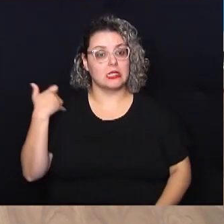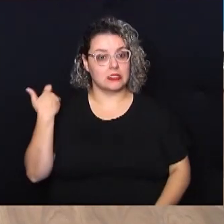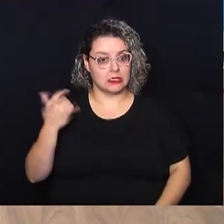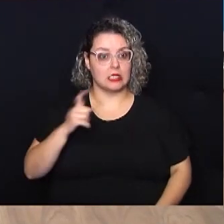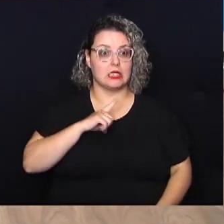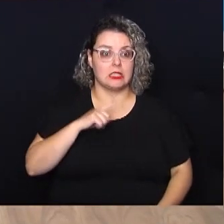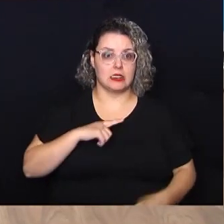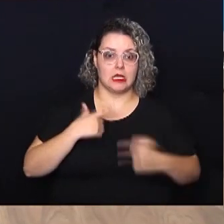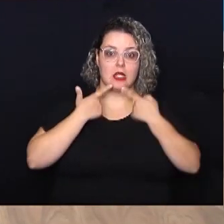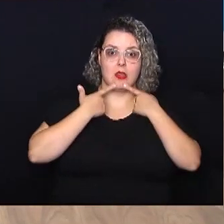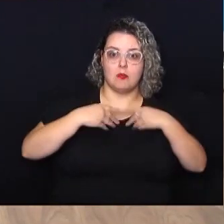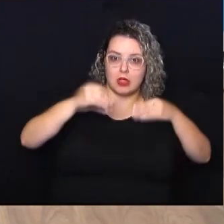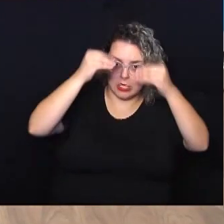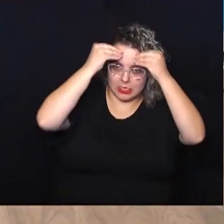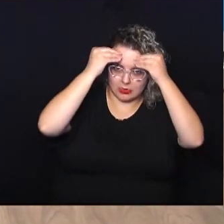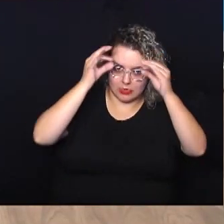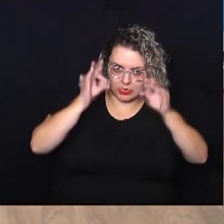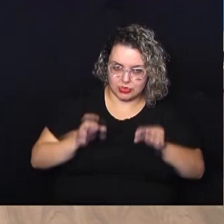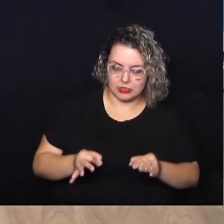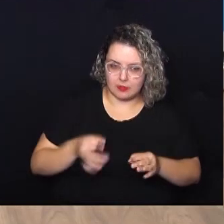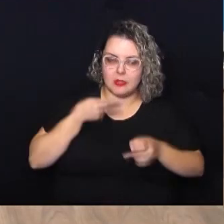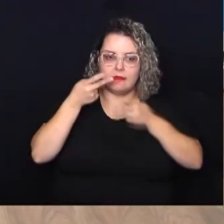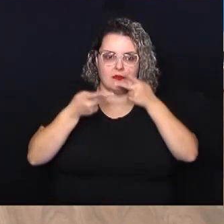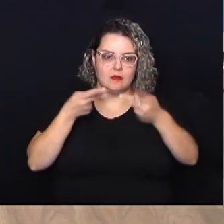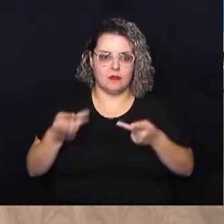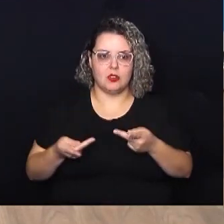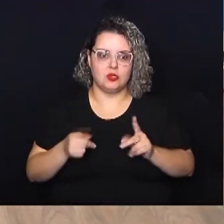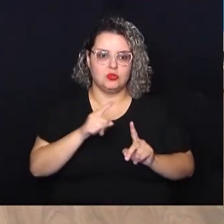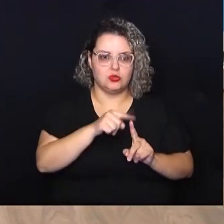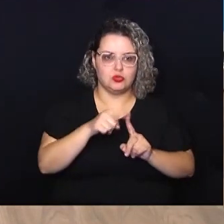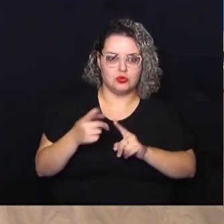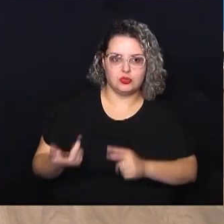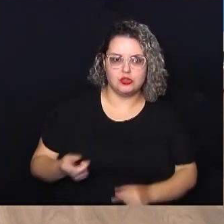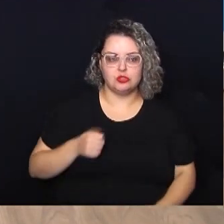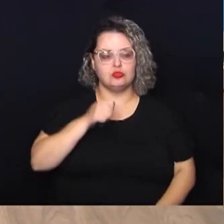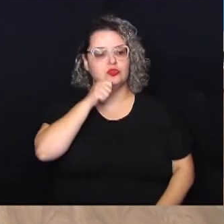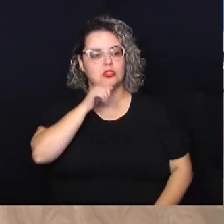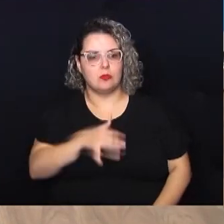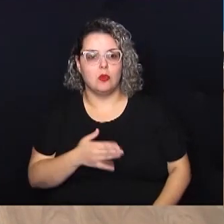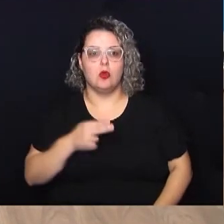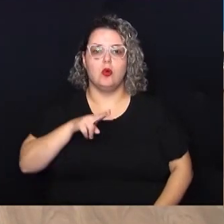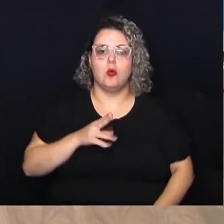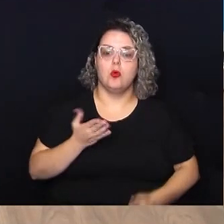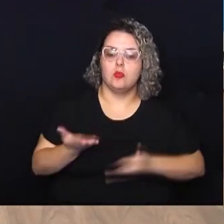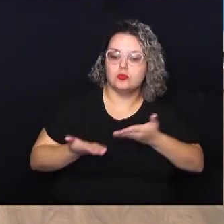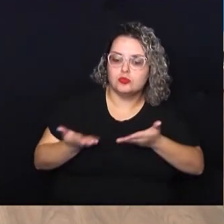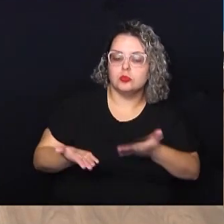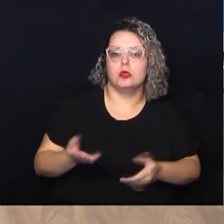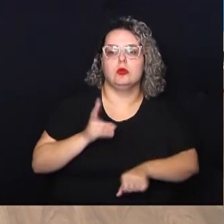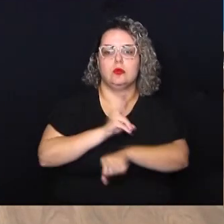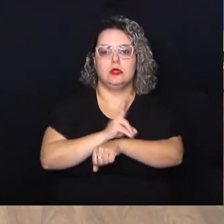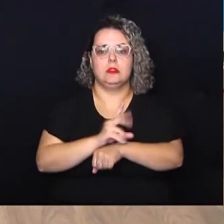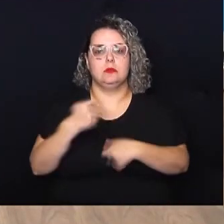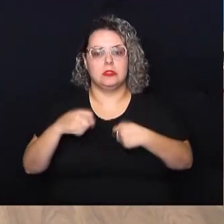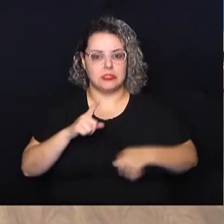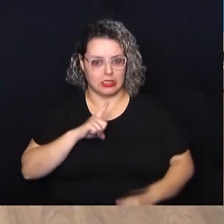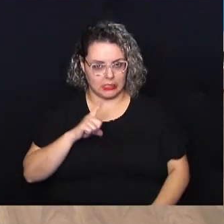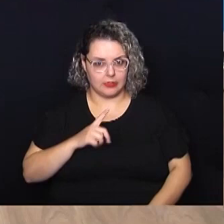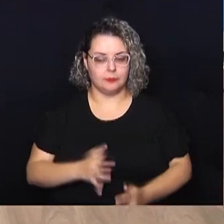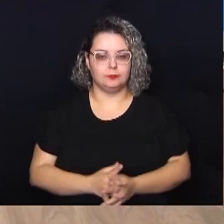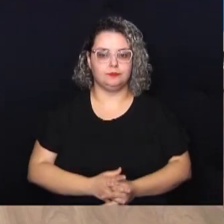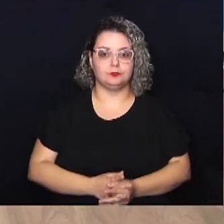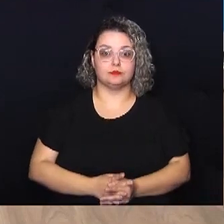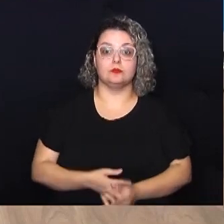uma linguagem apropriada para você falar sobre tipos de abuso ou cuidados que a criança precisa ter?